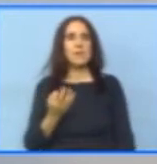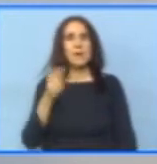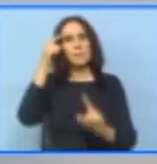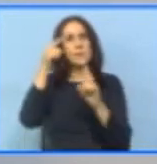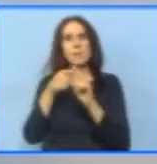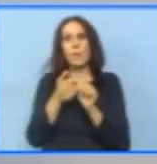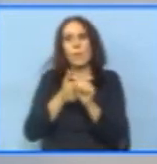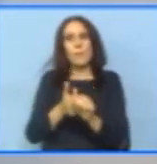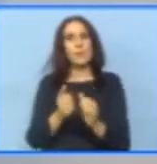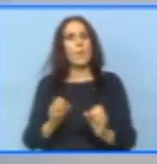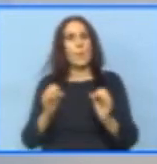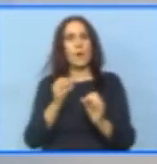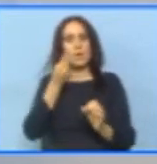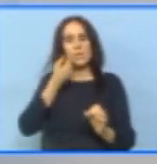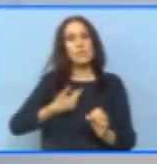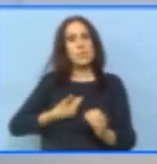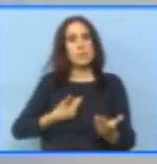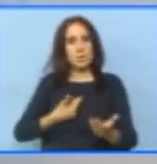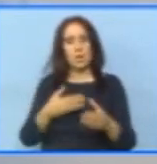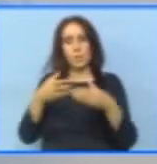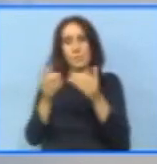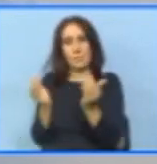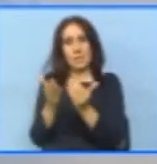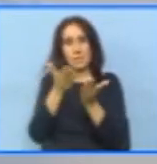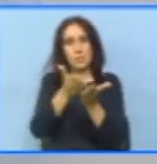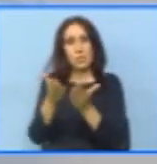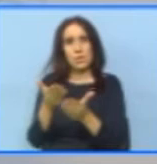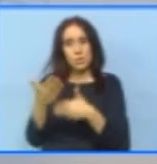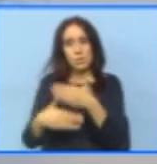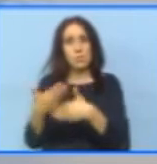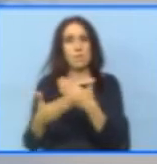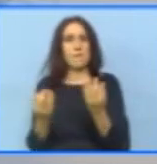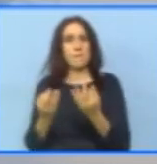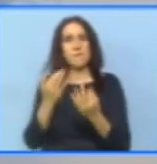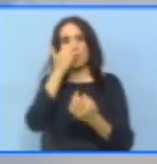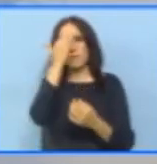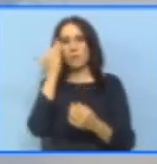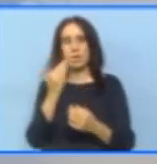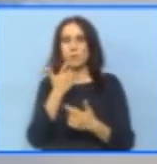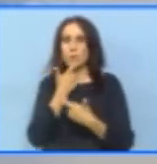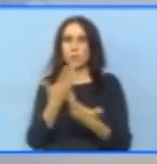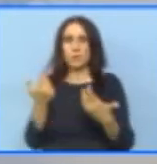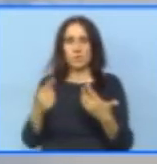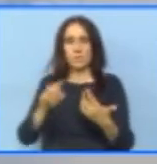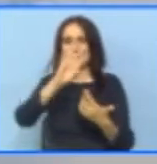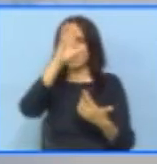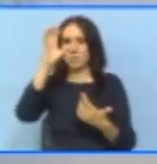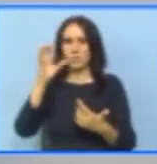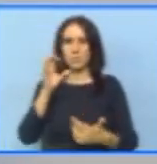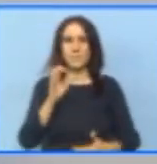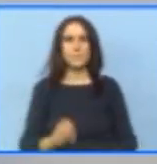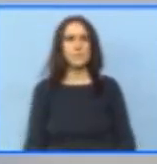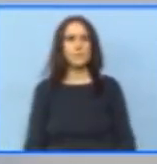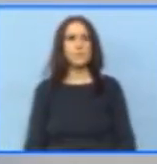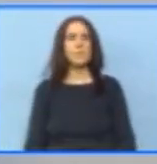nossa missão e da nossa existência, que é esta, ajudar estas comunidades pequenas a subsistir, apesar das dificuldades todas que têm nos seus países. E qual foi